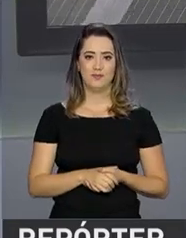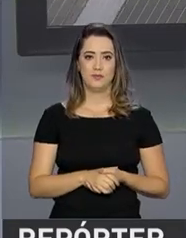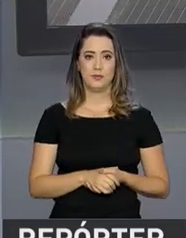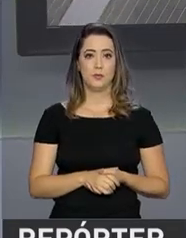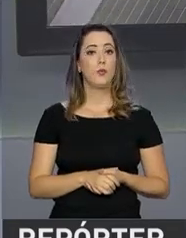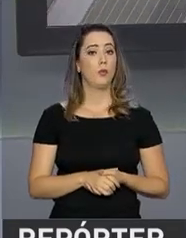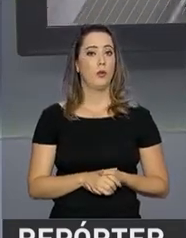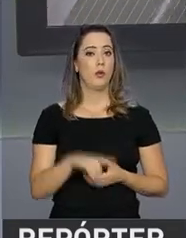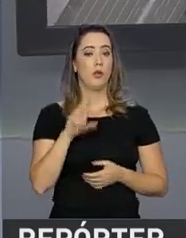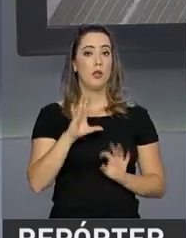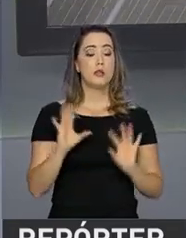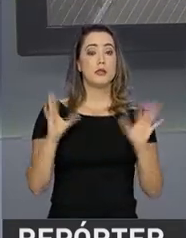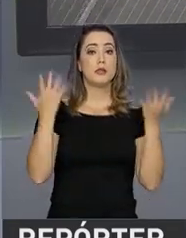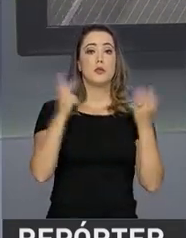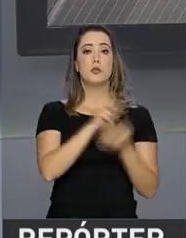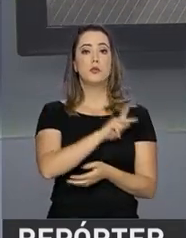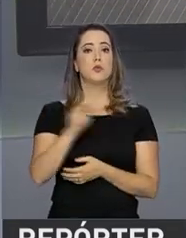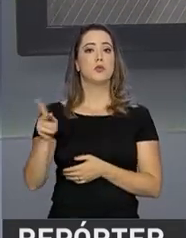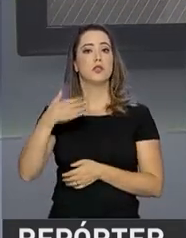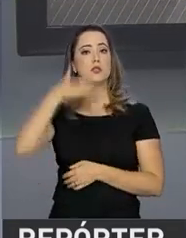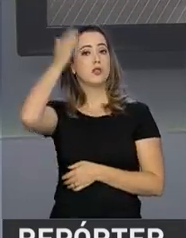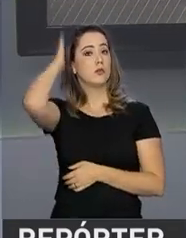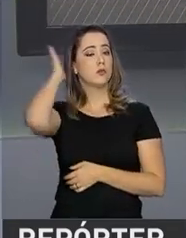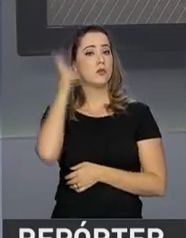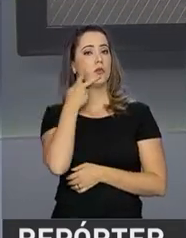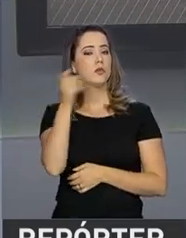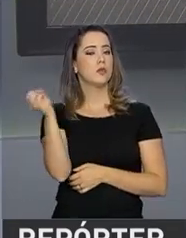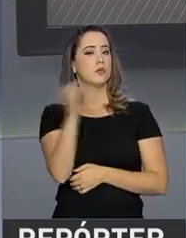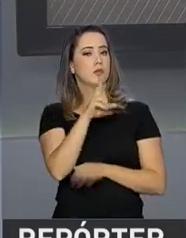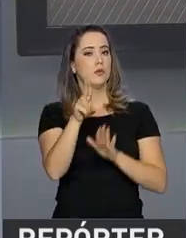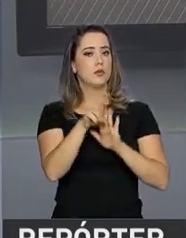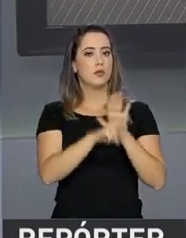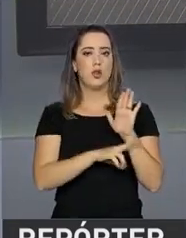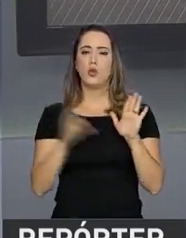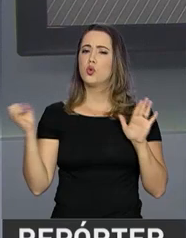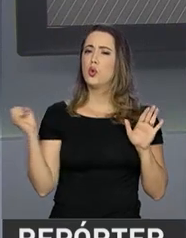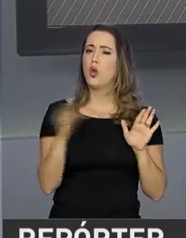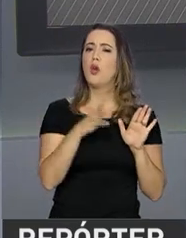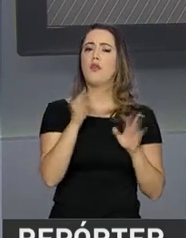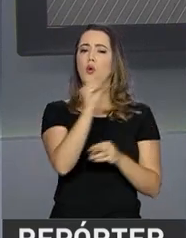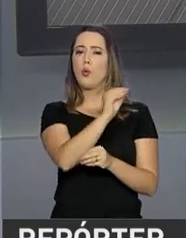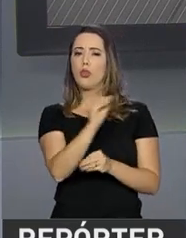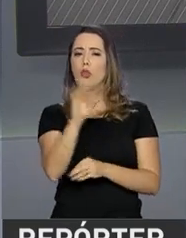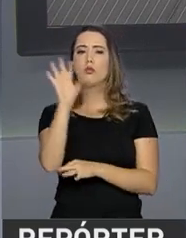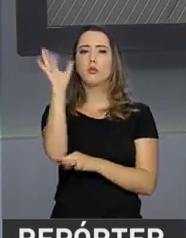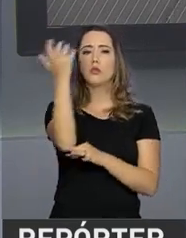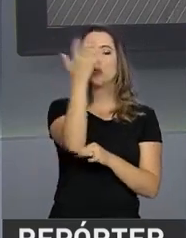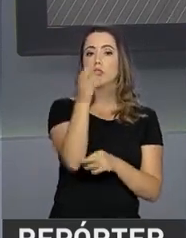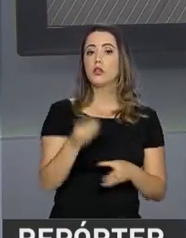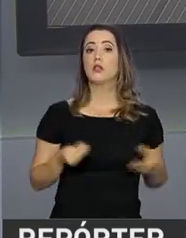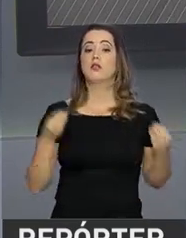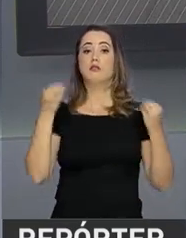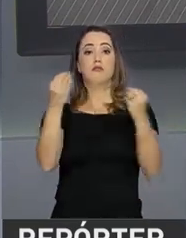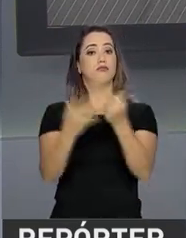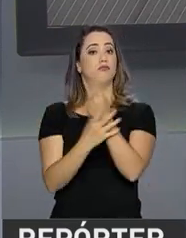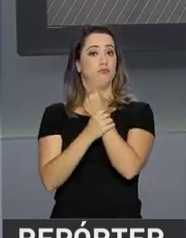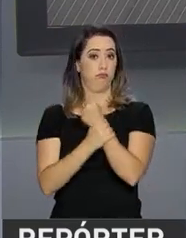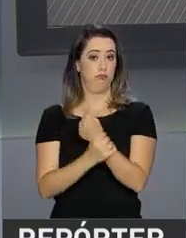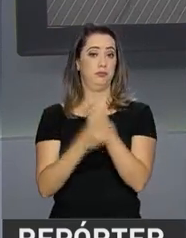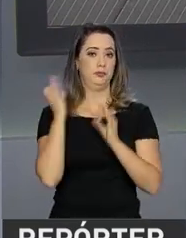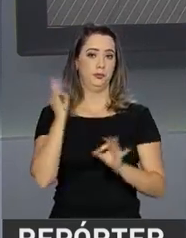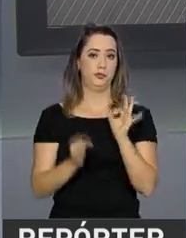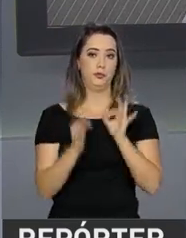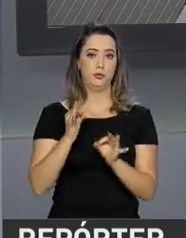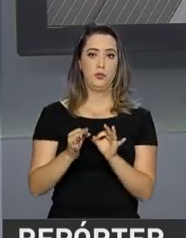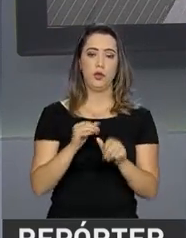discurso durante a cerimônia o presidente falou que as novas regras são inovadoras sustentáveis e vão trazer segurança jurídica além de